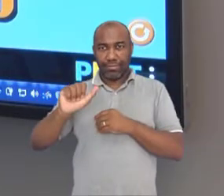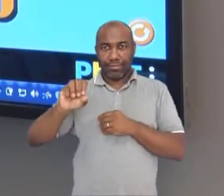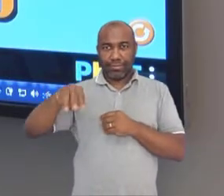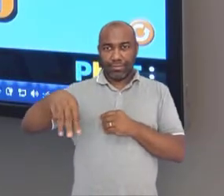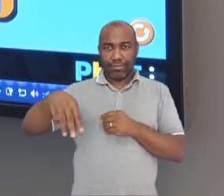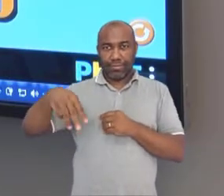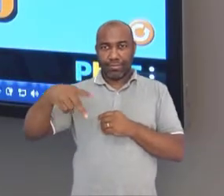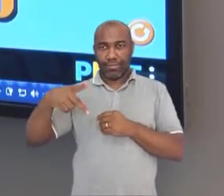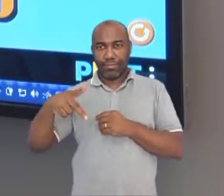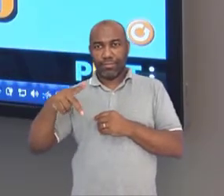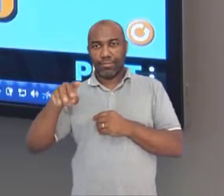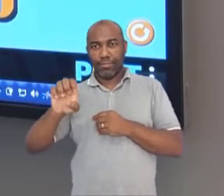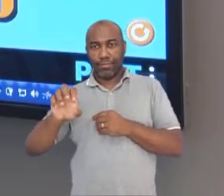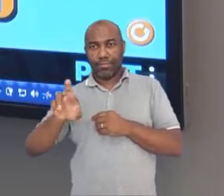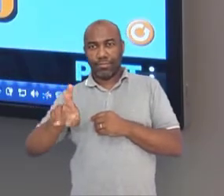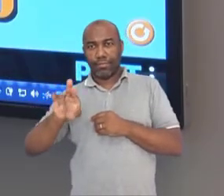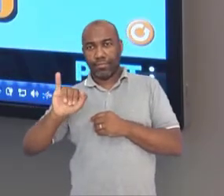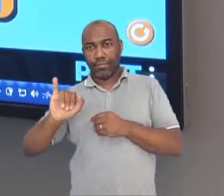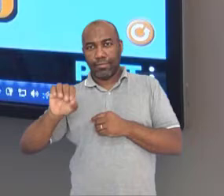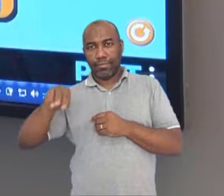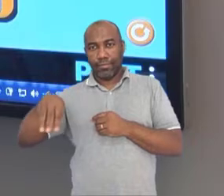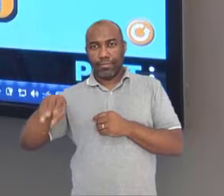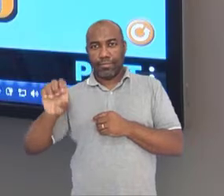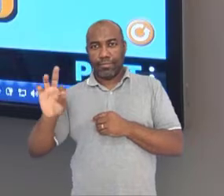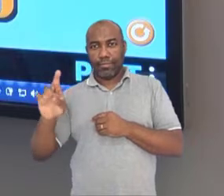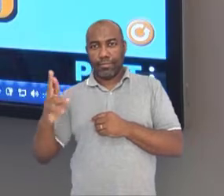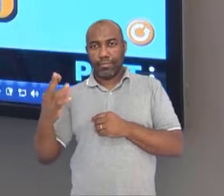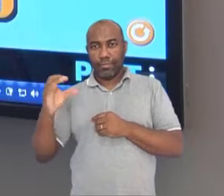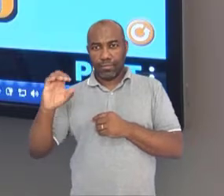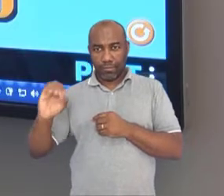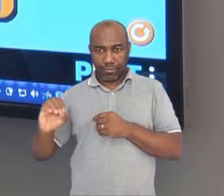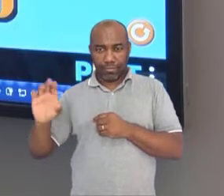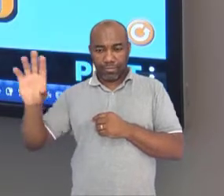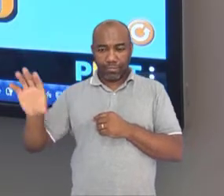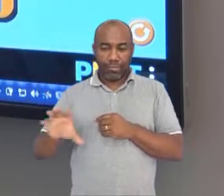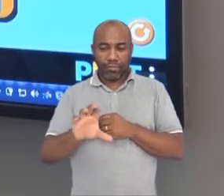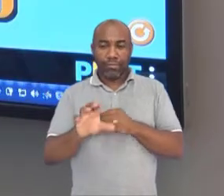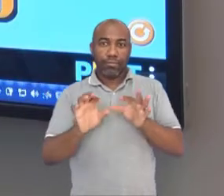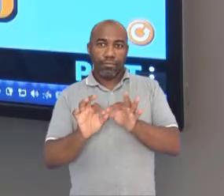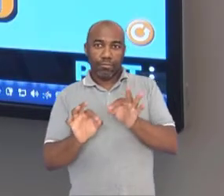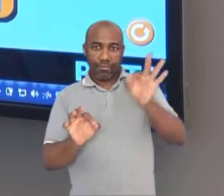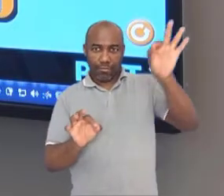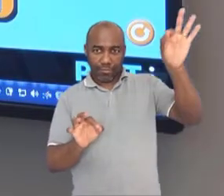indicando nenhuma intensidade de corrente elétrica. Aqui nós temos